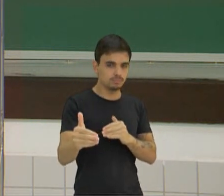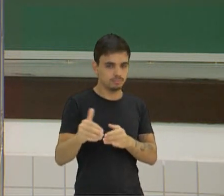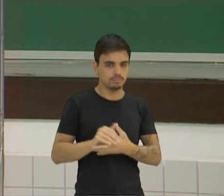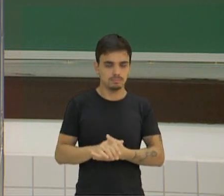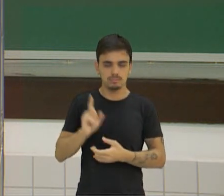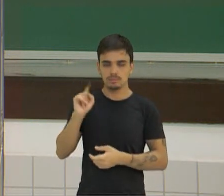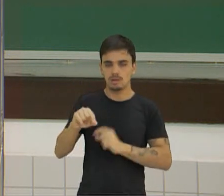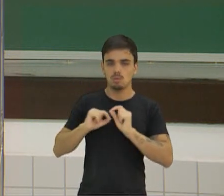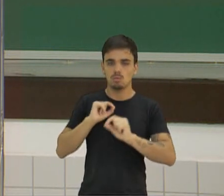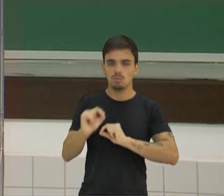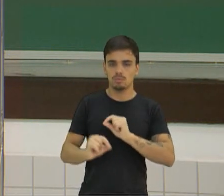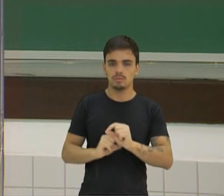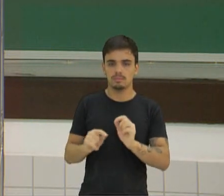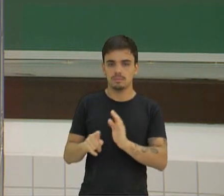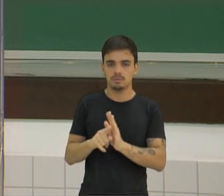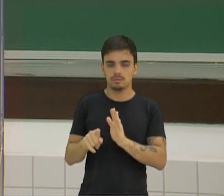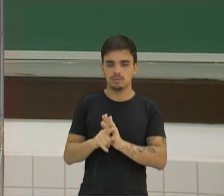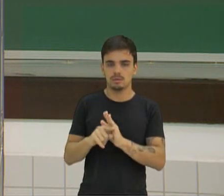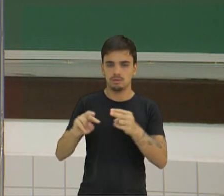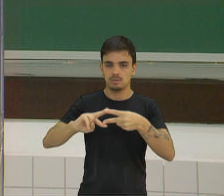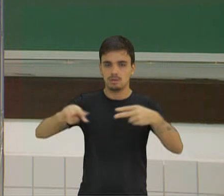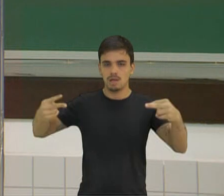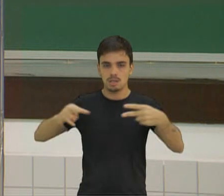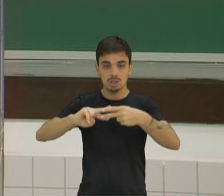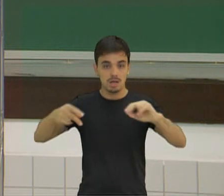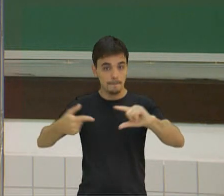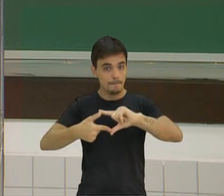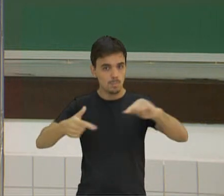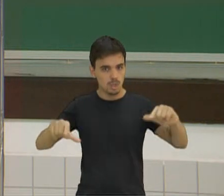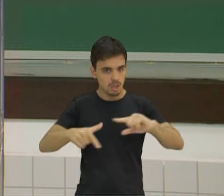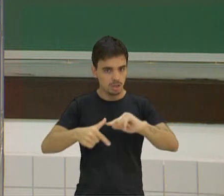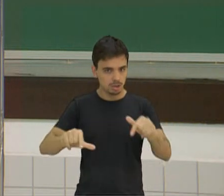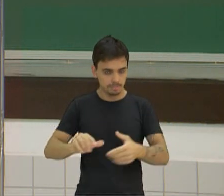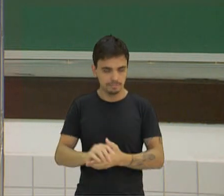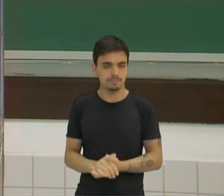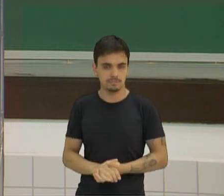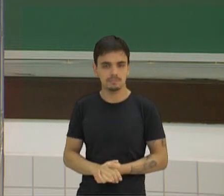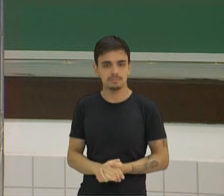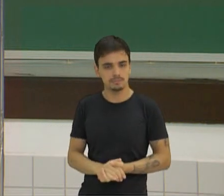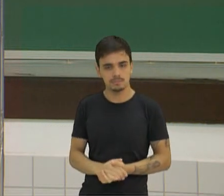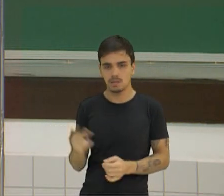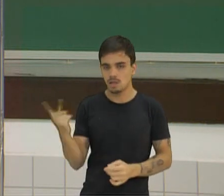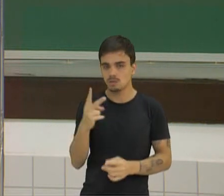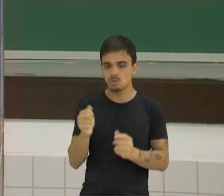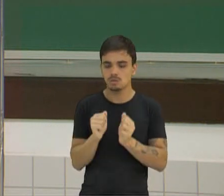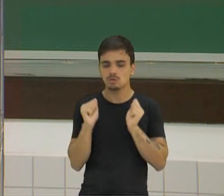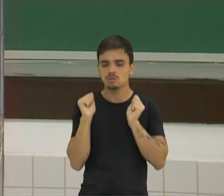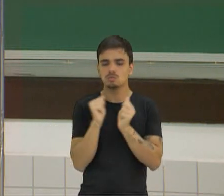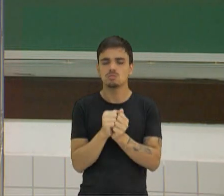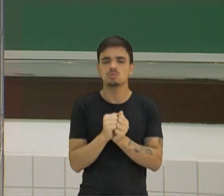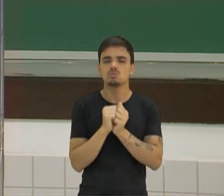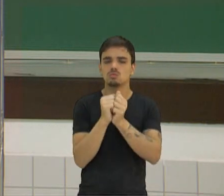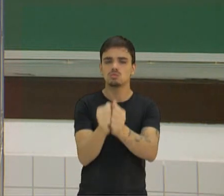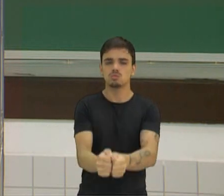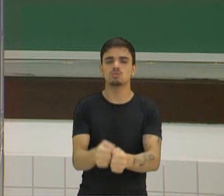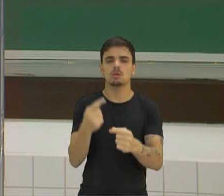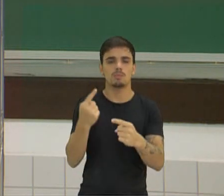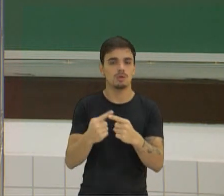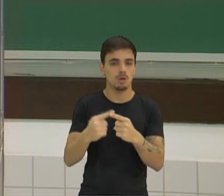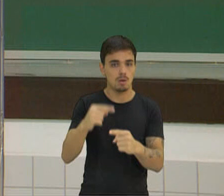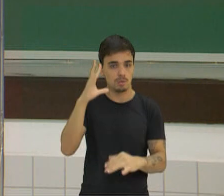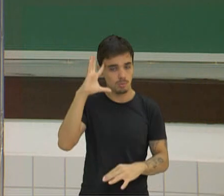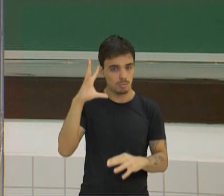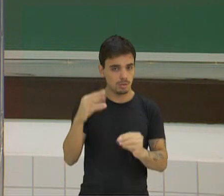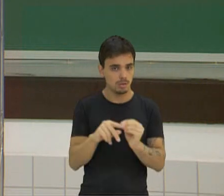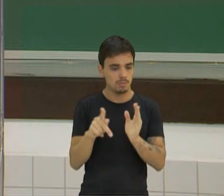que a gente chama isso aí então de genética moderna e as músicas em caminhar juntos porque interpretar o que o Mendel